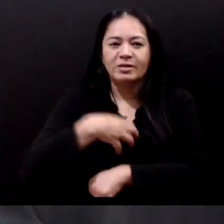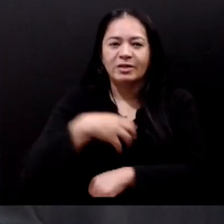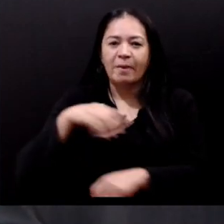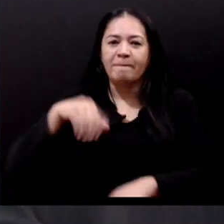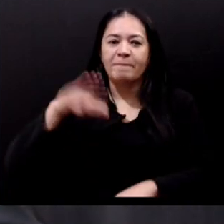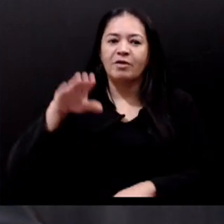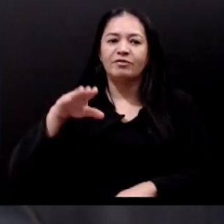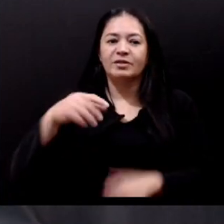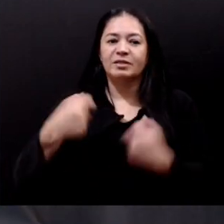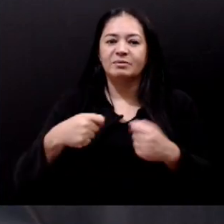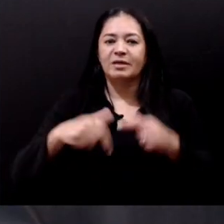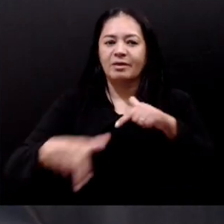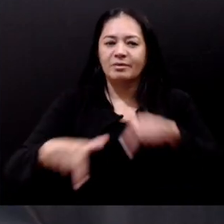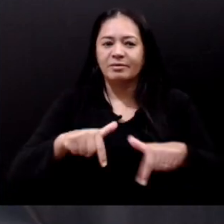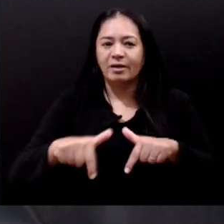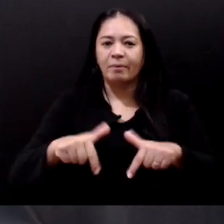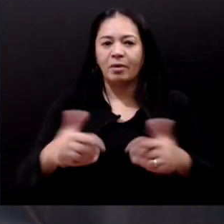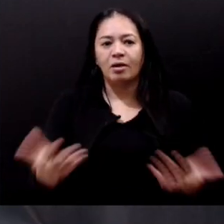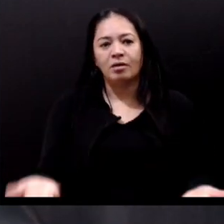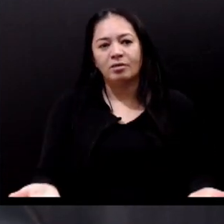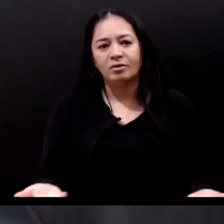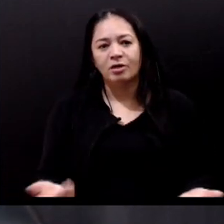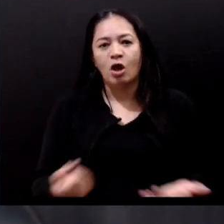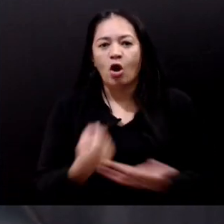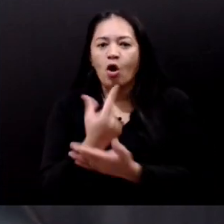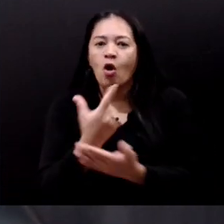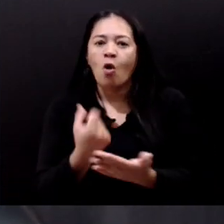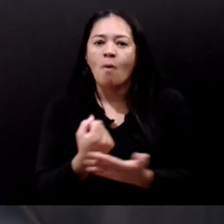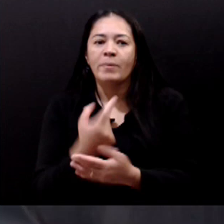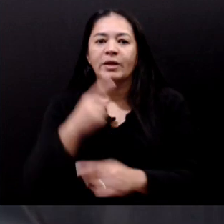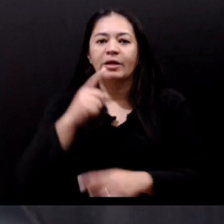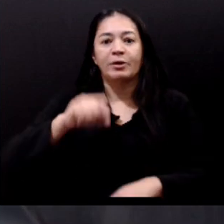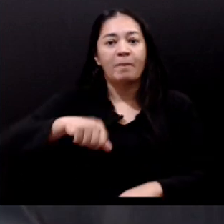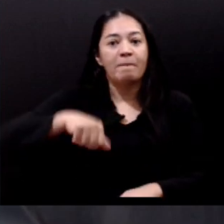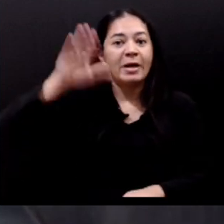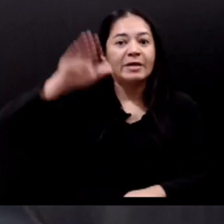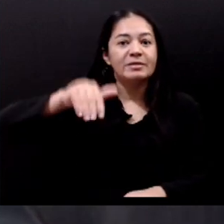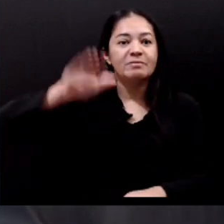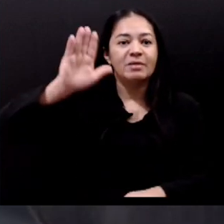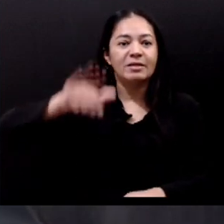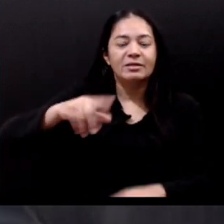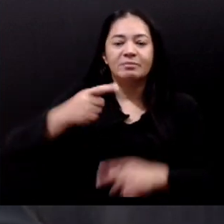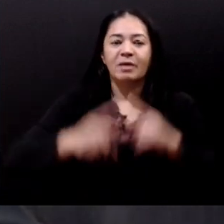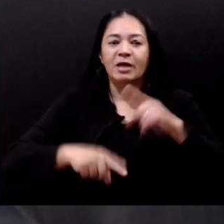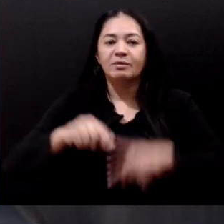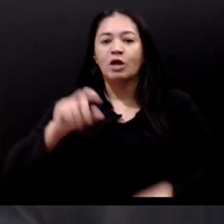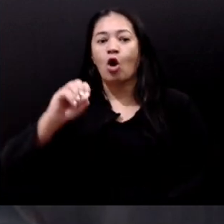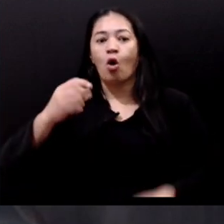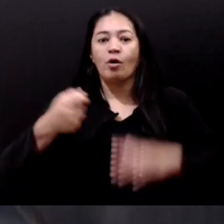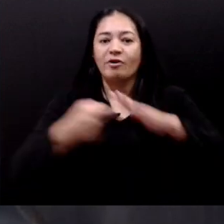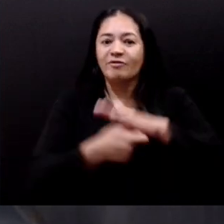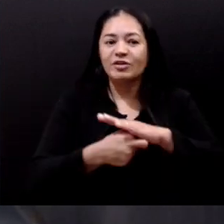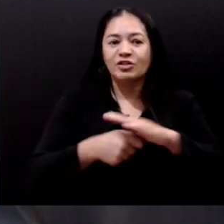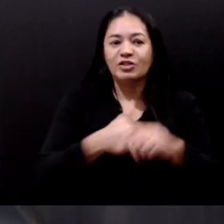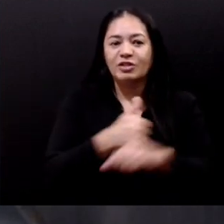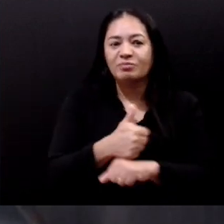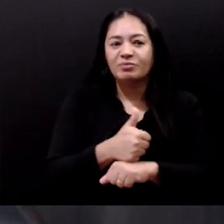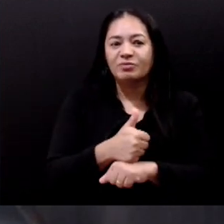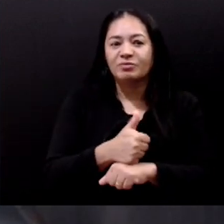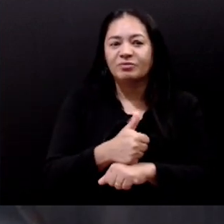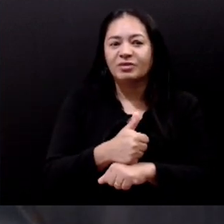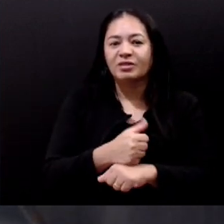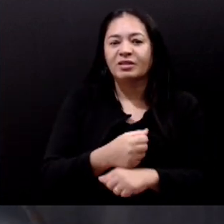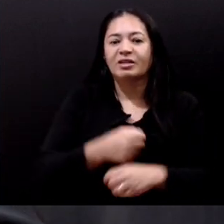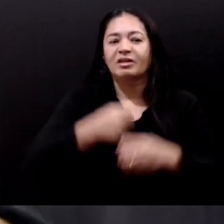dessa culpa, comprando mais produtos ou investindo em mais profissionais que Uhum. vão te passar o mesmo discurso. E